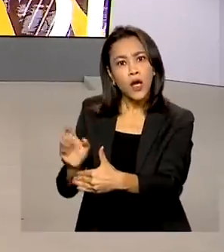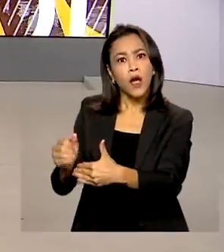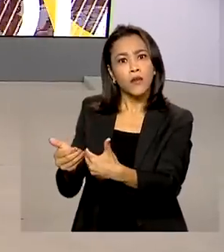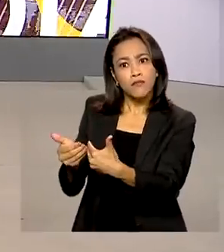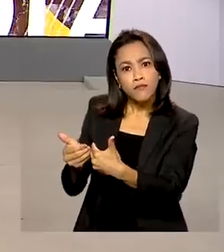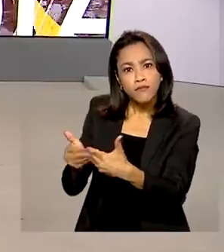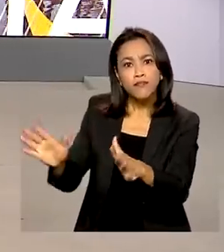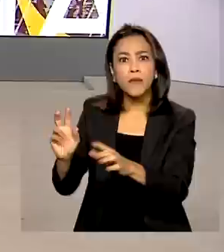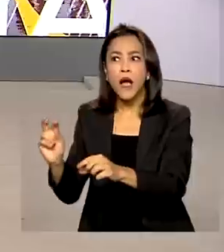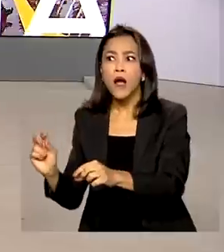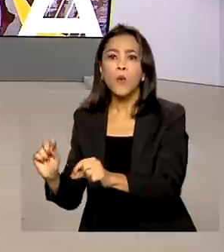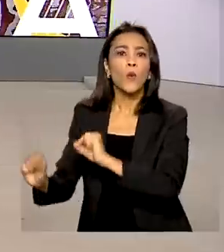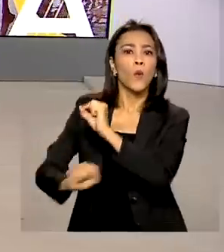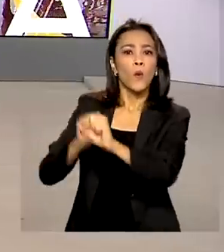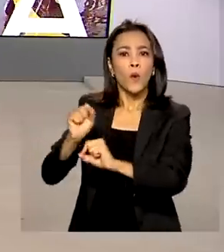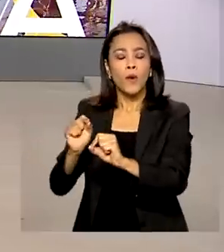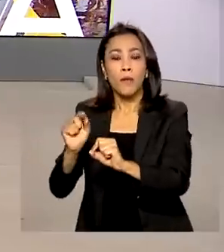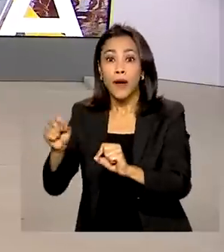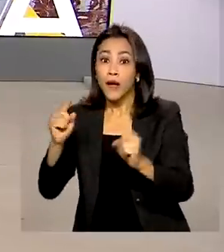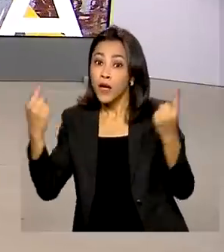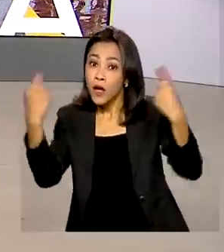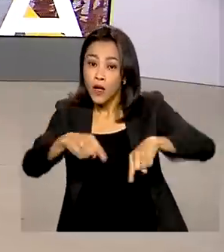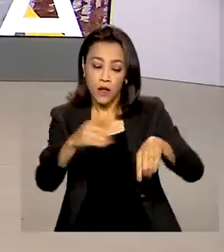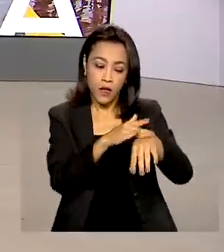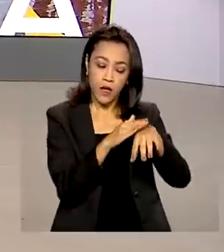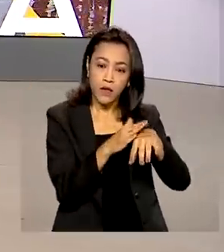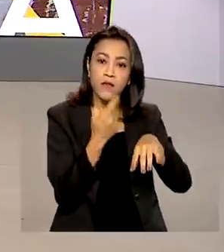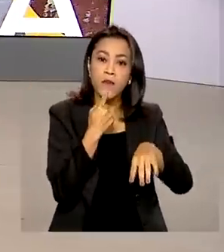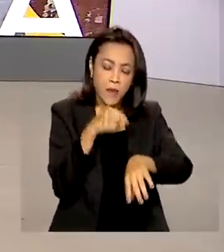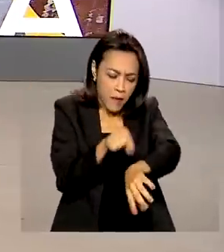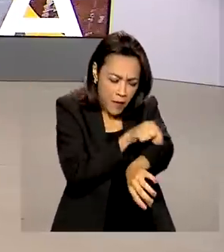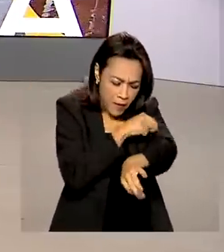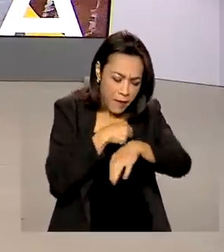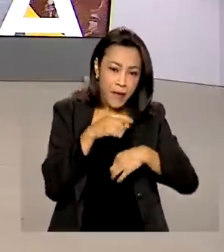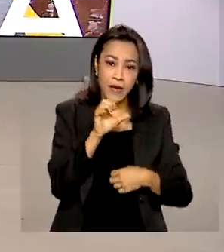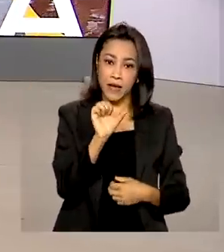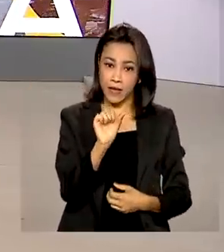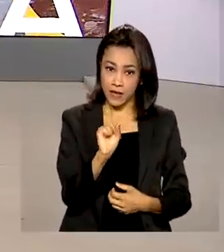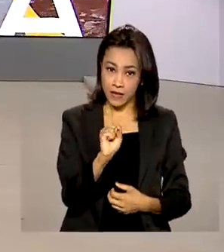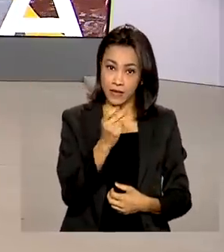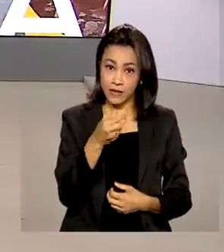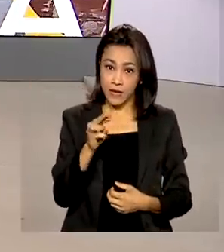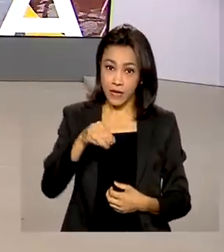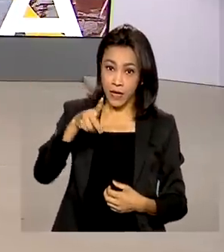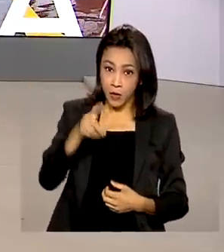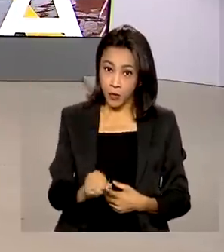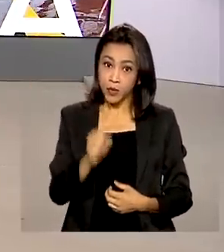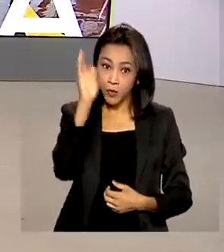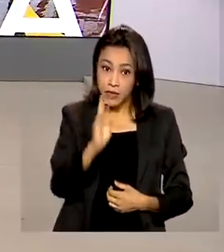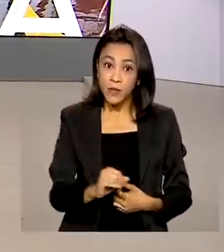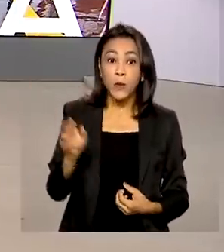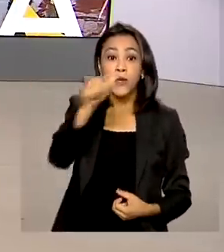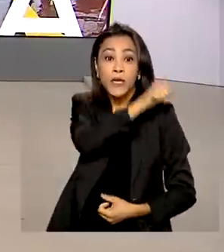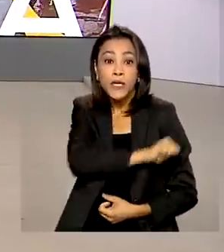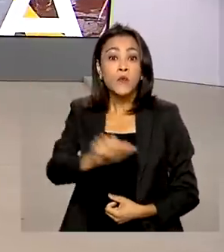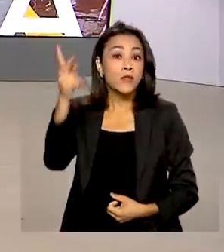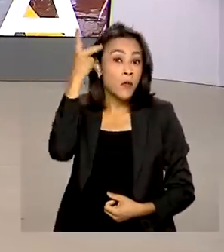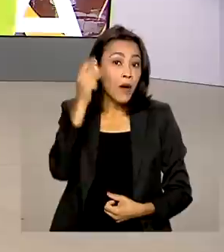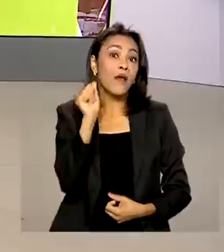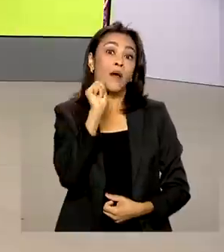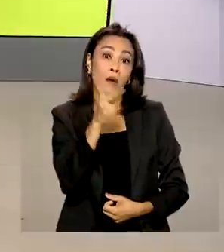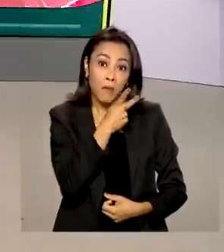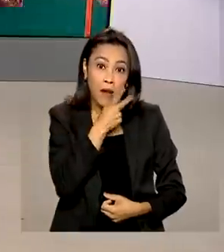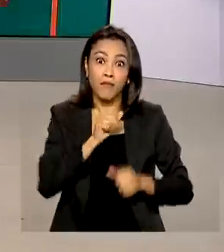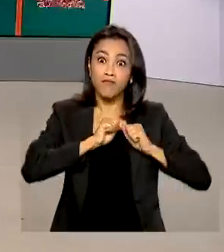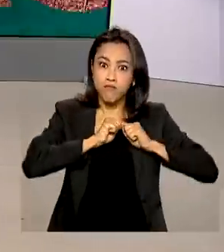de situação para o combate ao sarampo no país. Atualmente, Rio, São Paulo e Amapá registram surto da